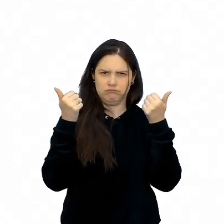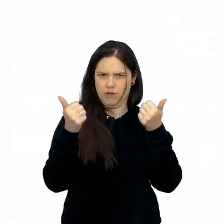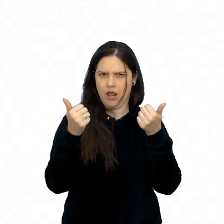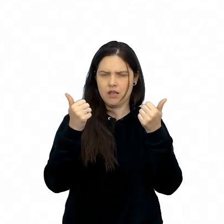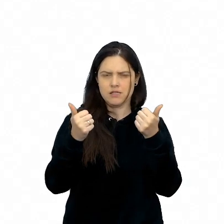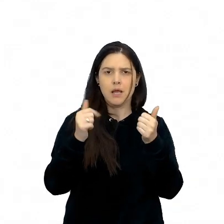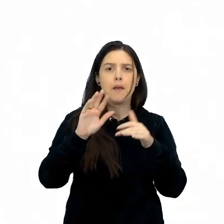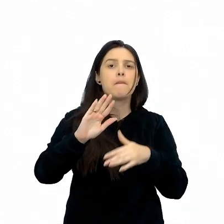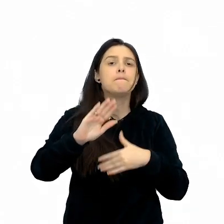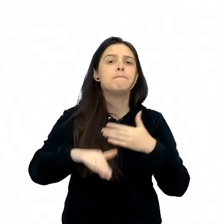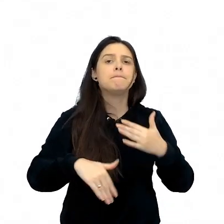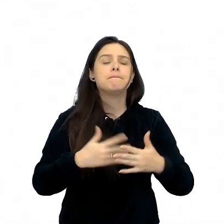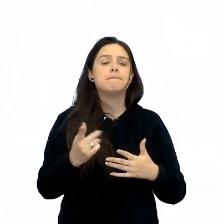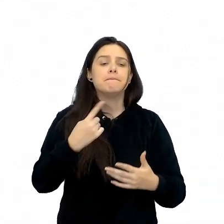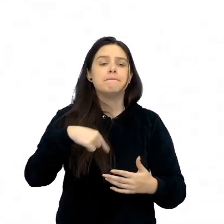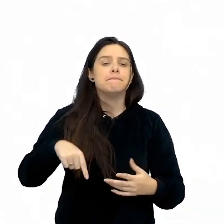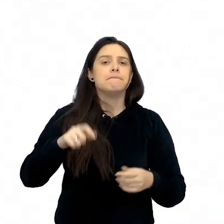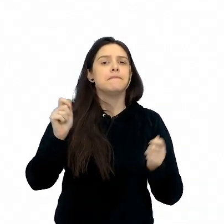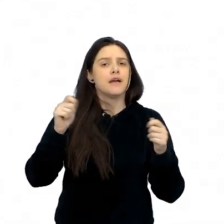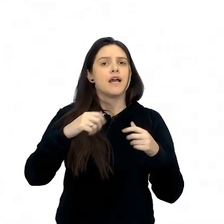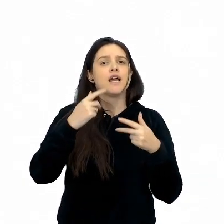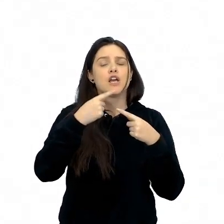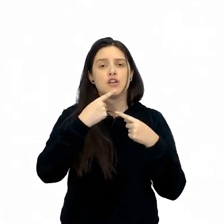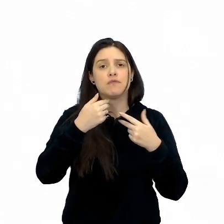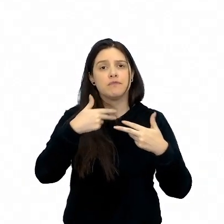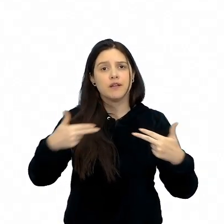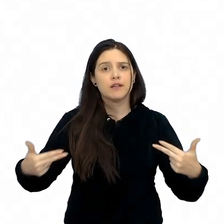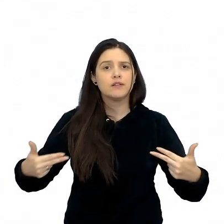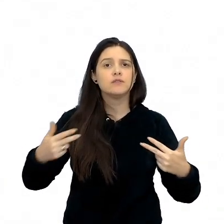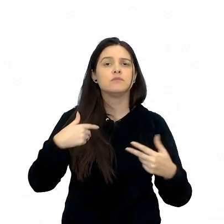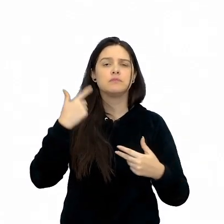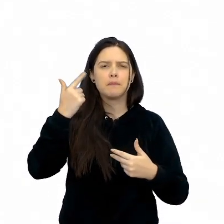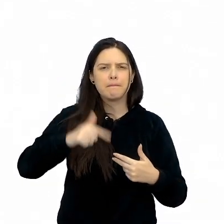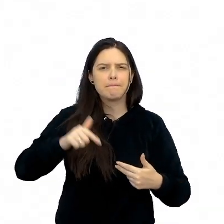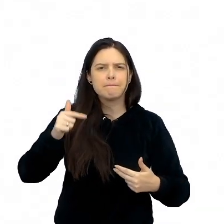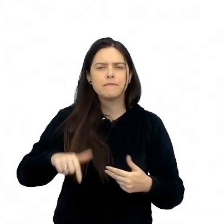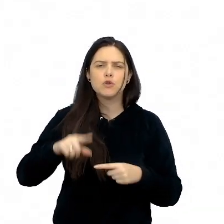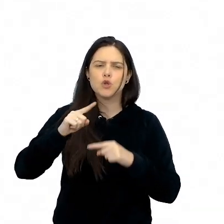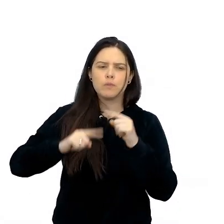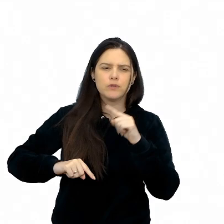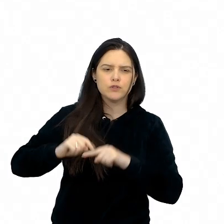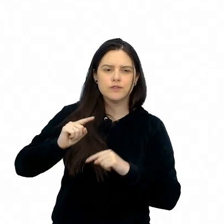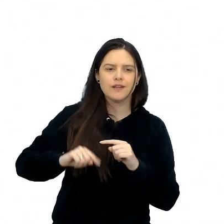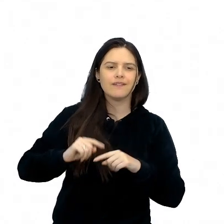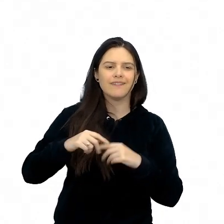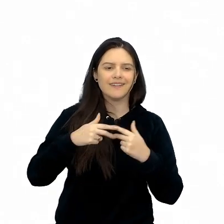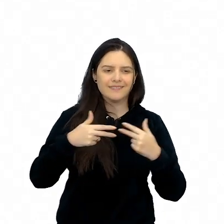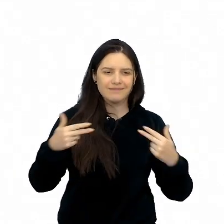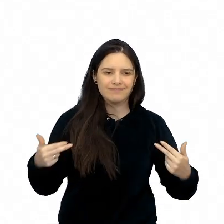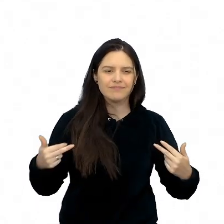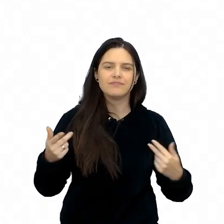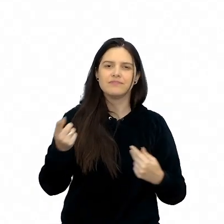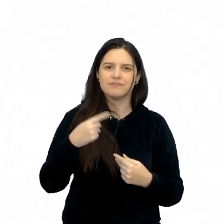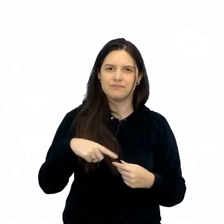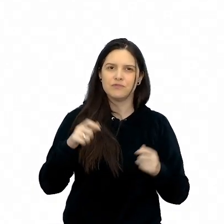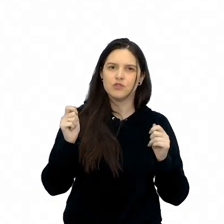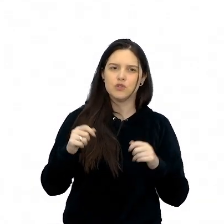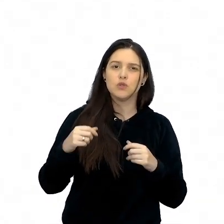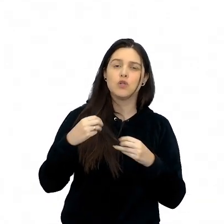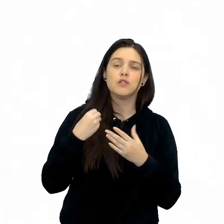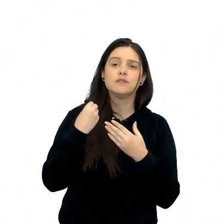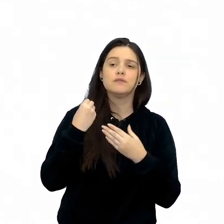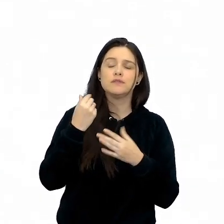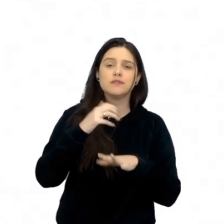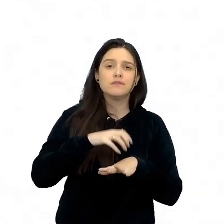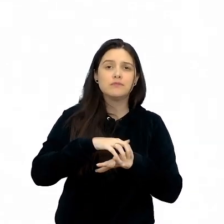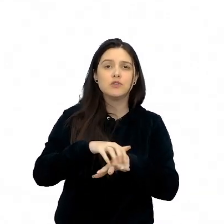fazer uma demonstração, a gente vai usar talvez uma manipulação de objetos, talvez vai mostrar pela própria, quando a gente transporta